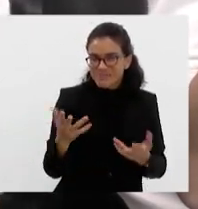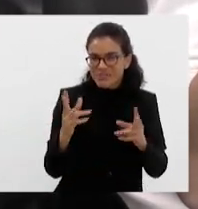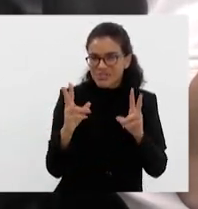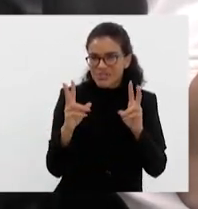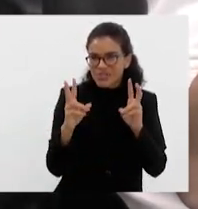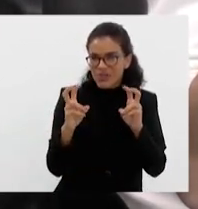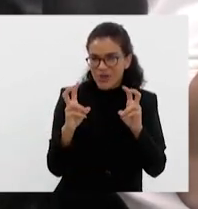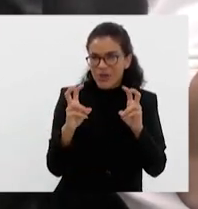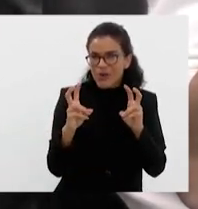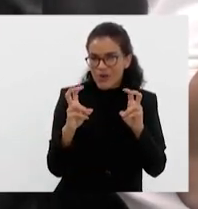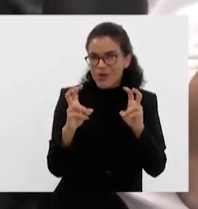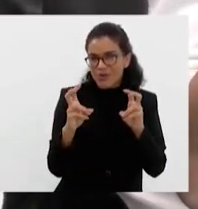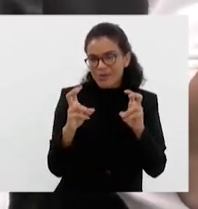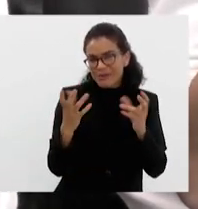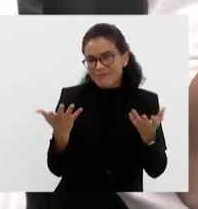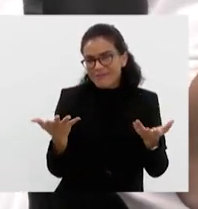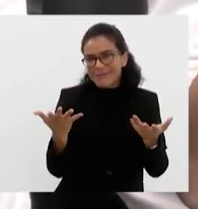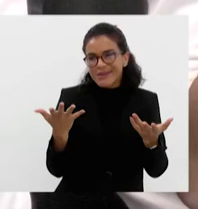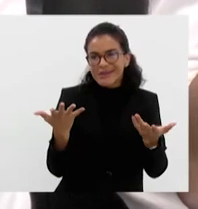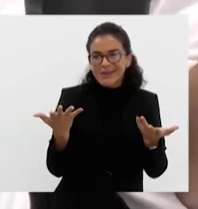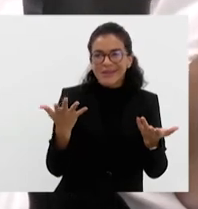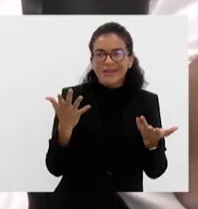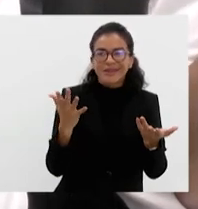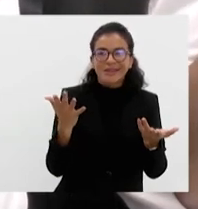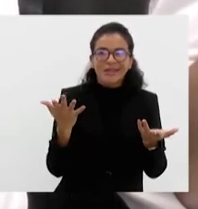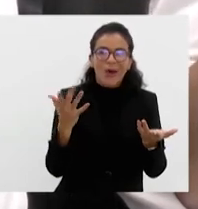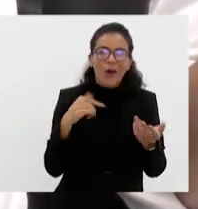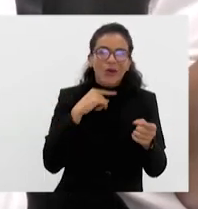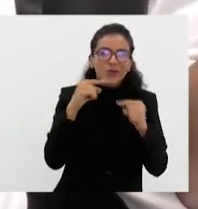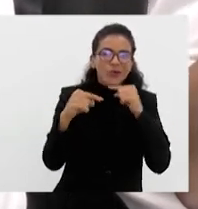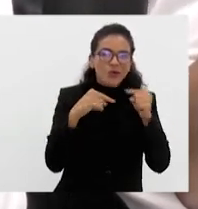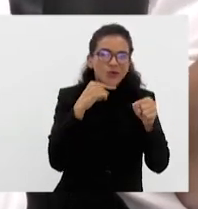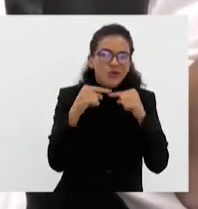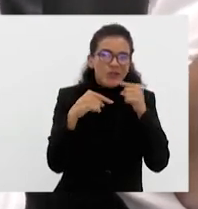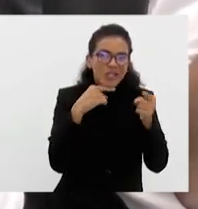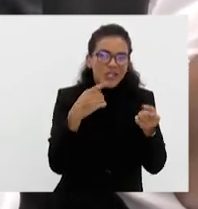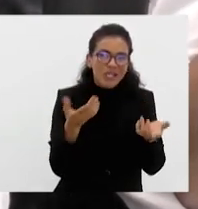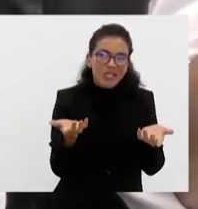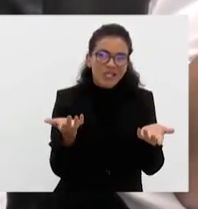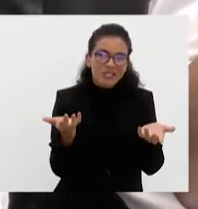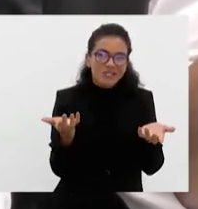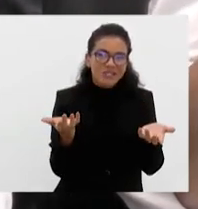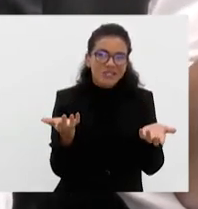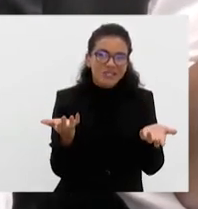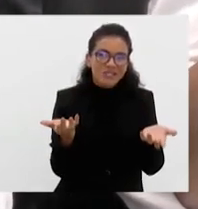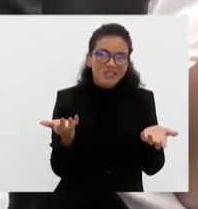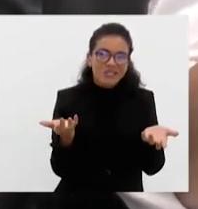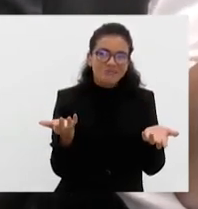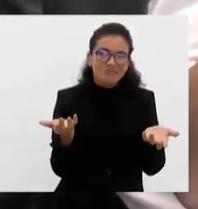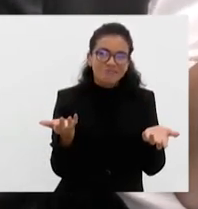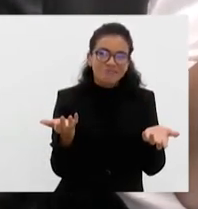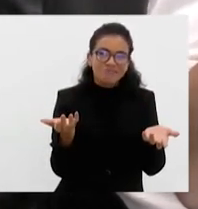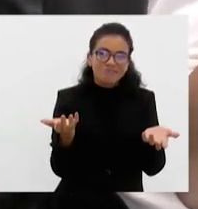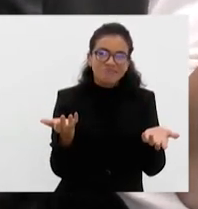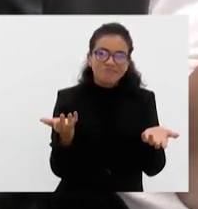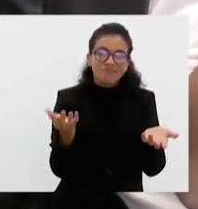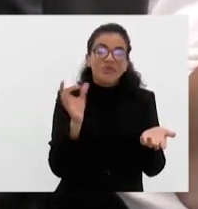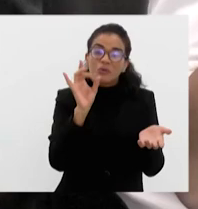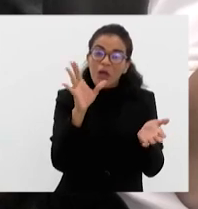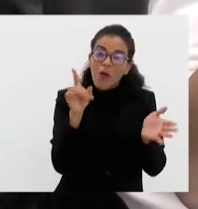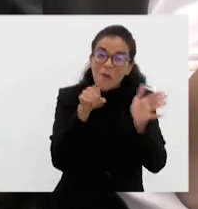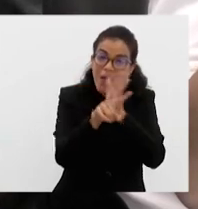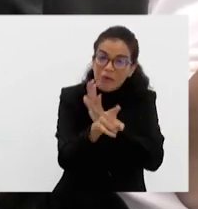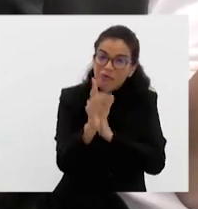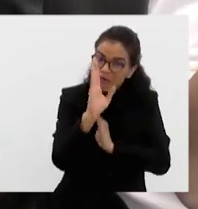esses. Então, era essa questão, que é mais uma dúvida. Só me dá uma parte. Claro, eu fiz a pergunta